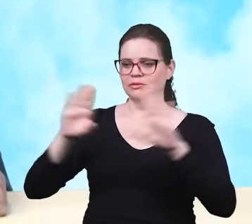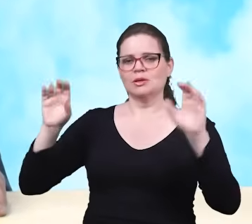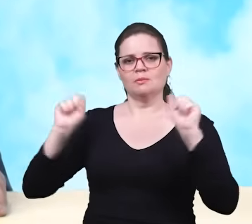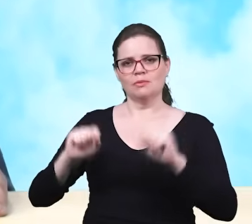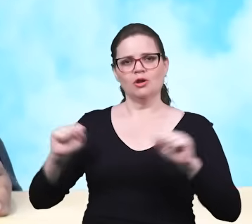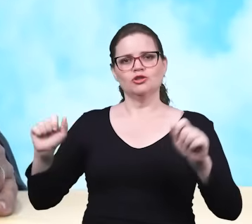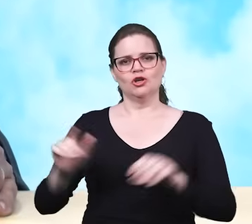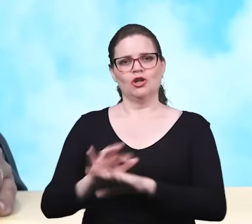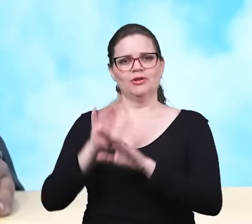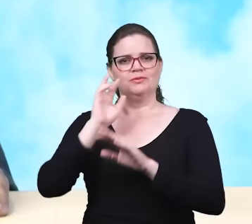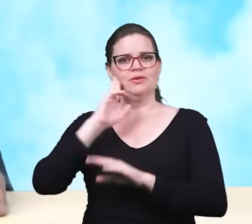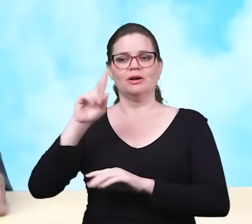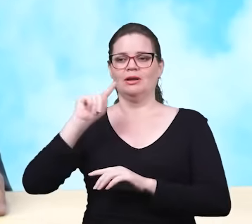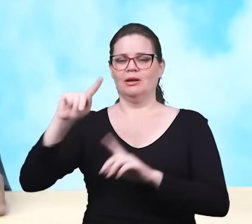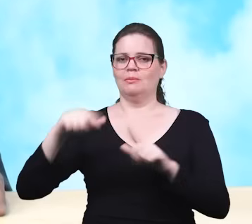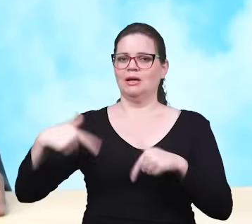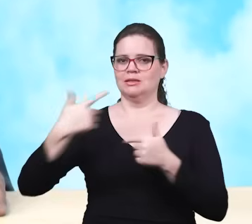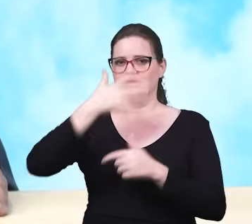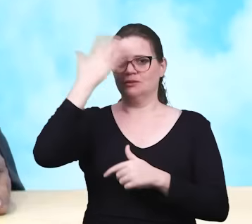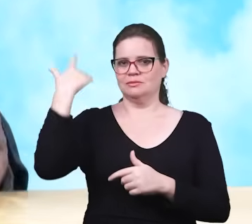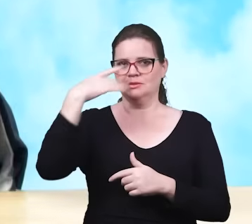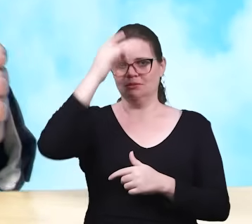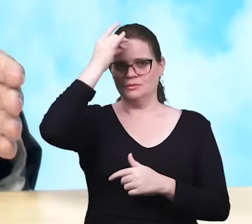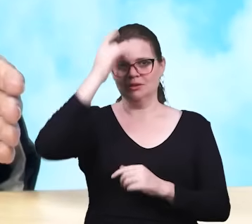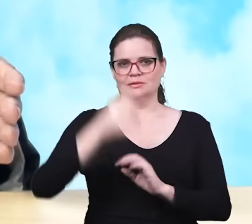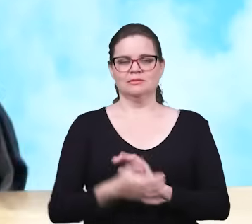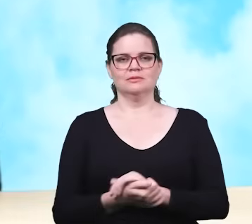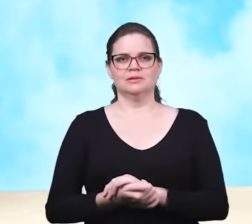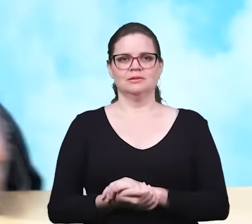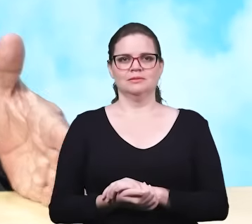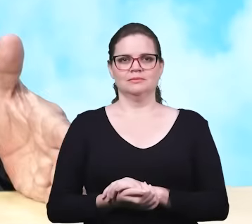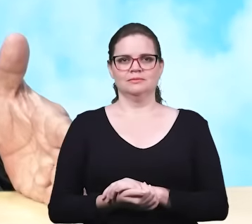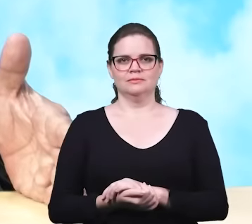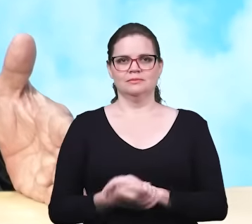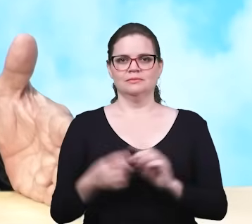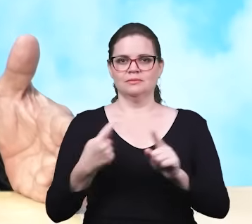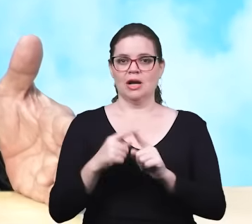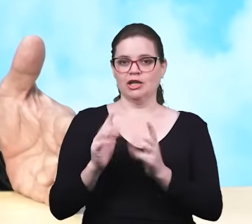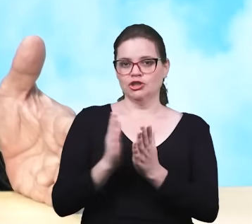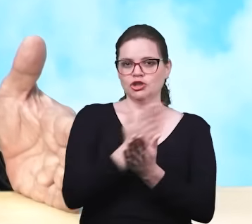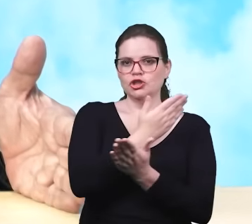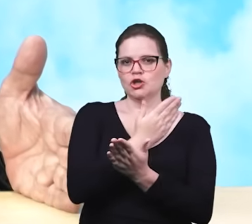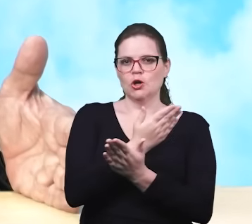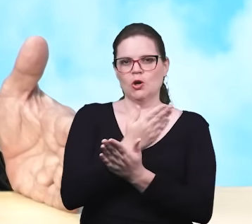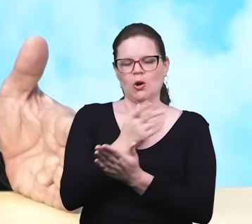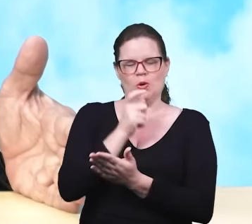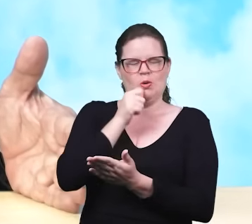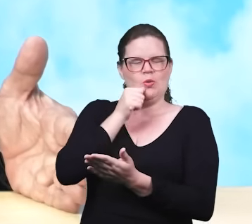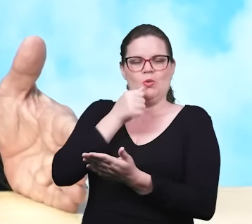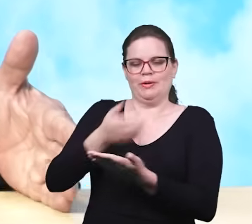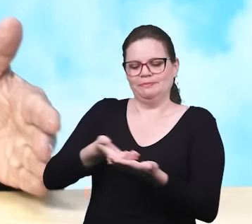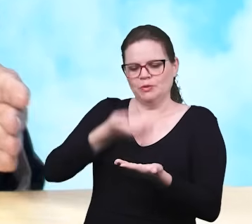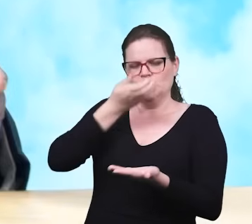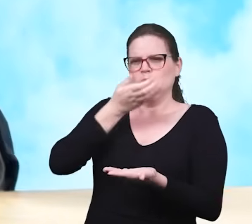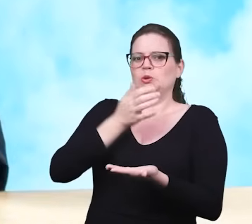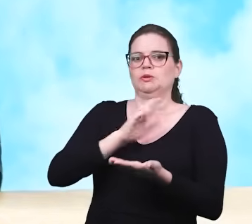o Senhor. É uma operação do Espírito Santo. Né? Tirar a amargura da água